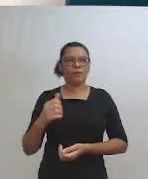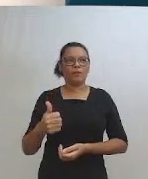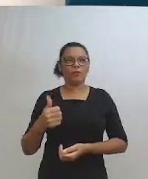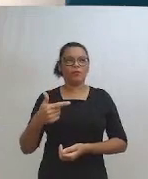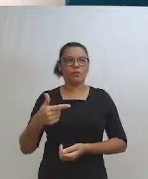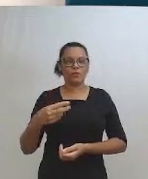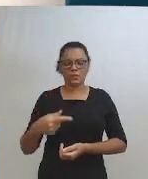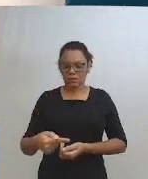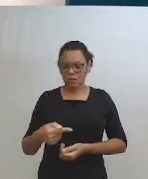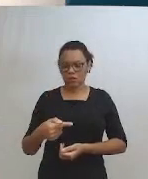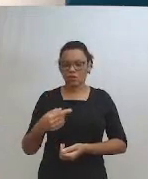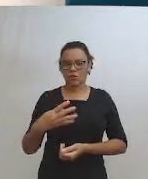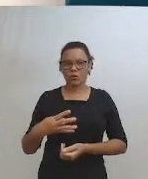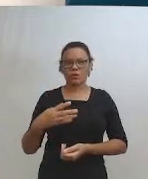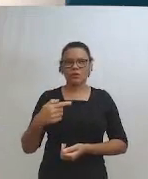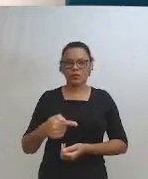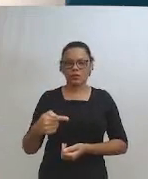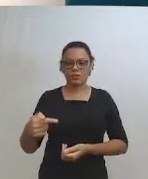127477.